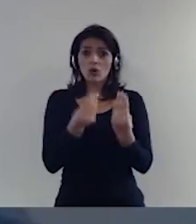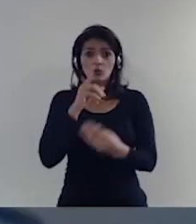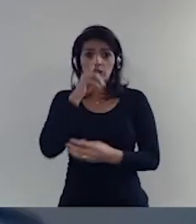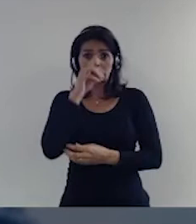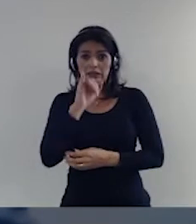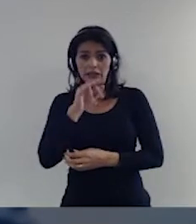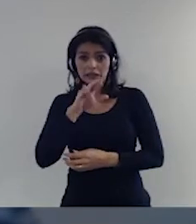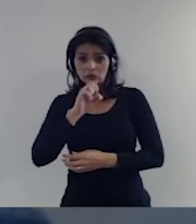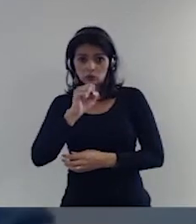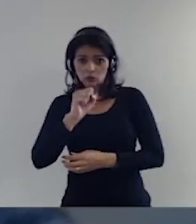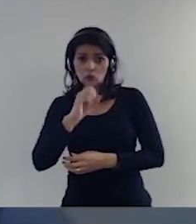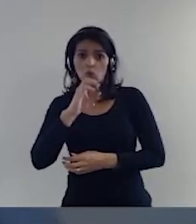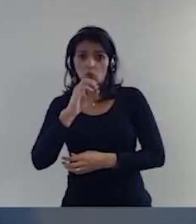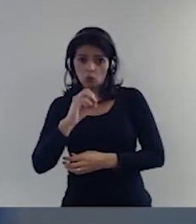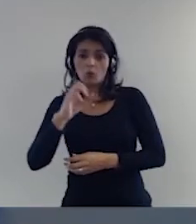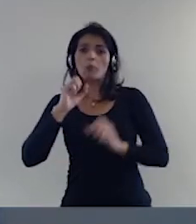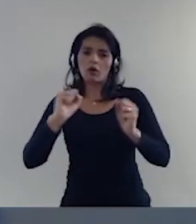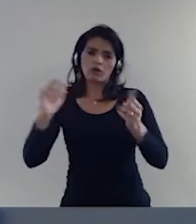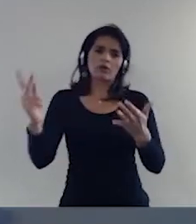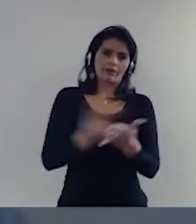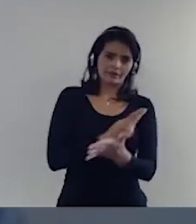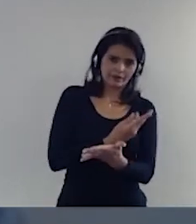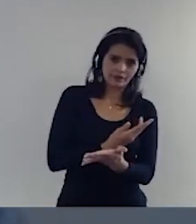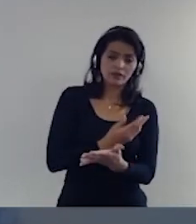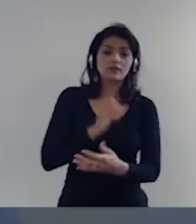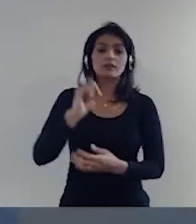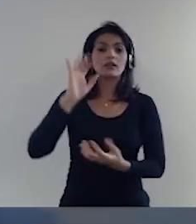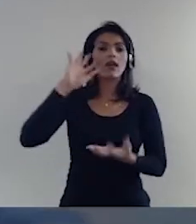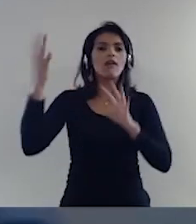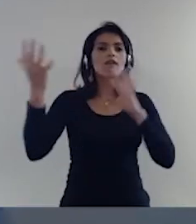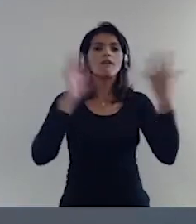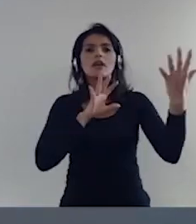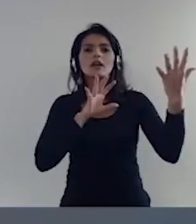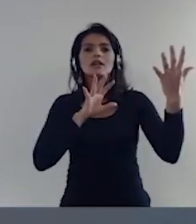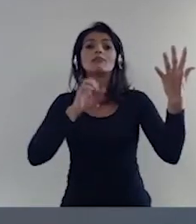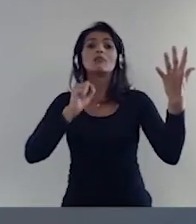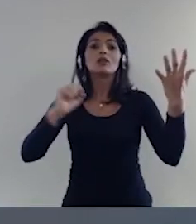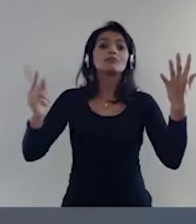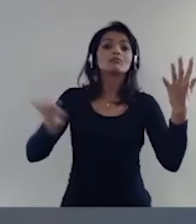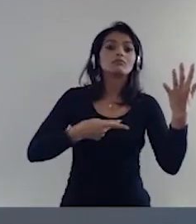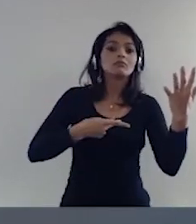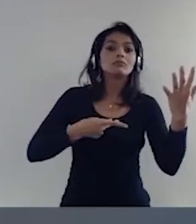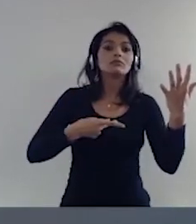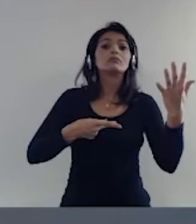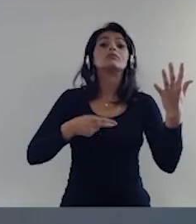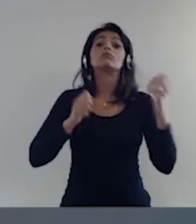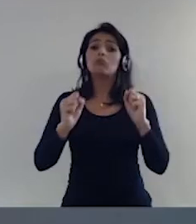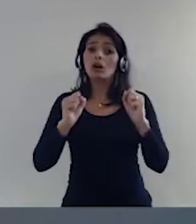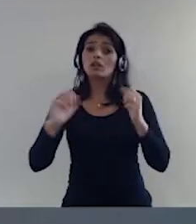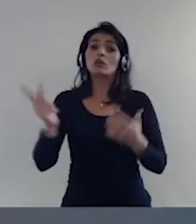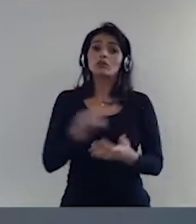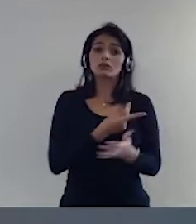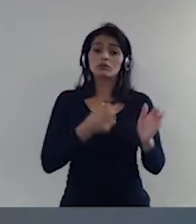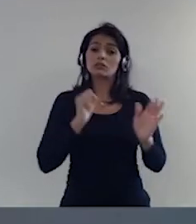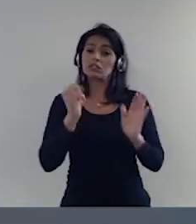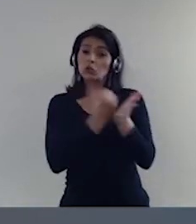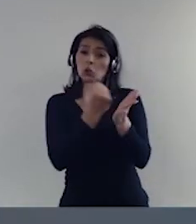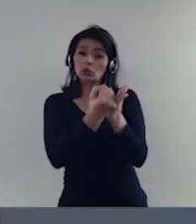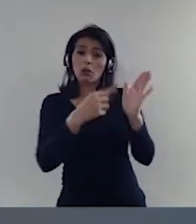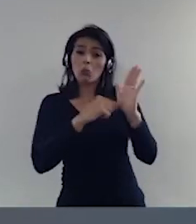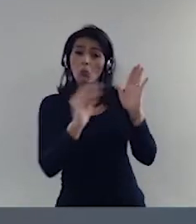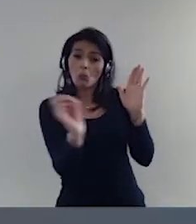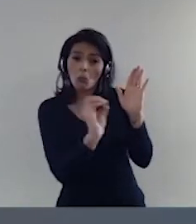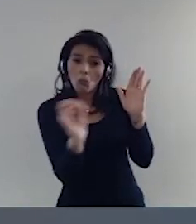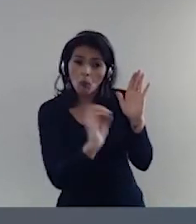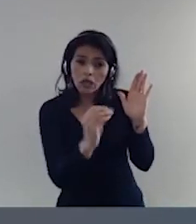que afaste, evidentemente, aquele evento futuro como um evento cuja materialização